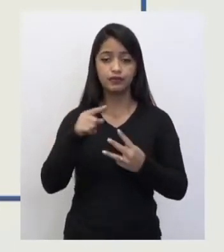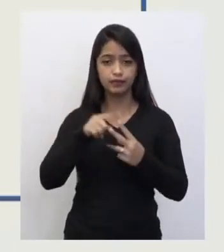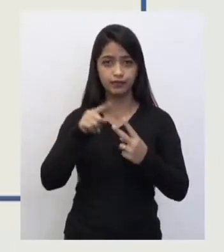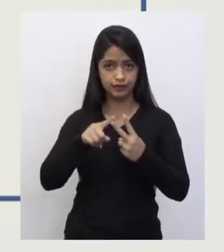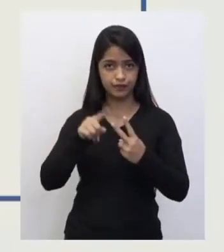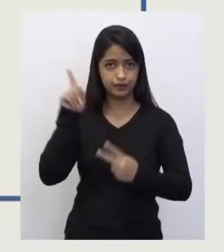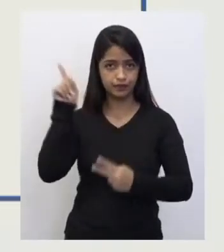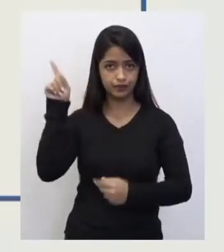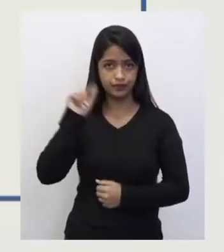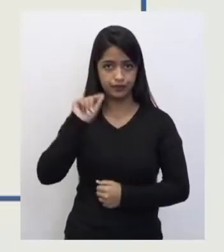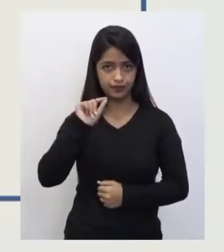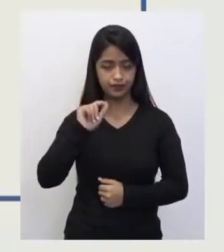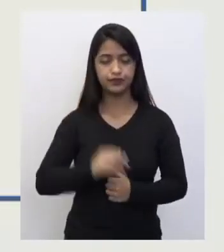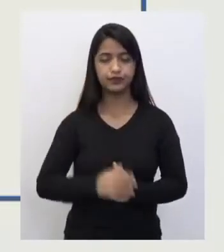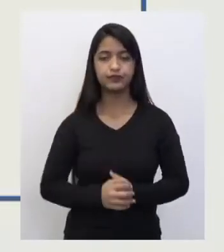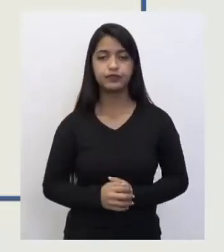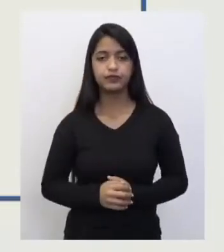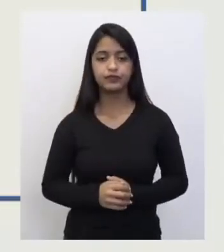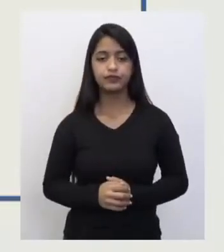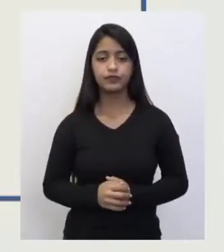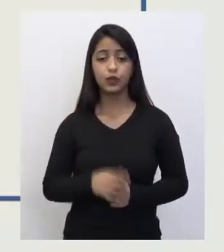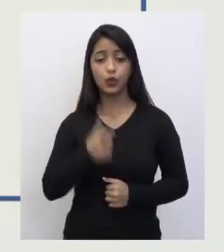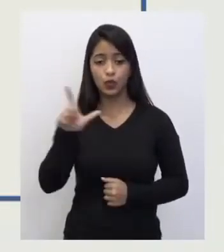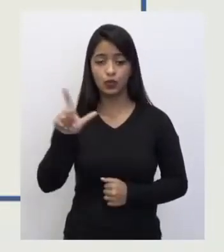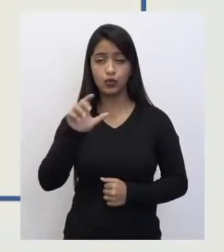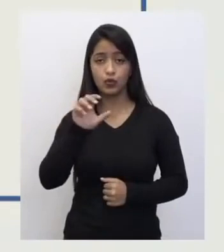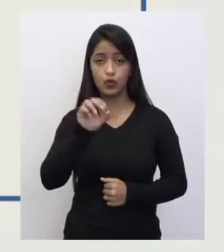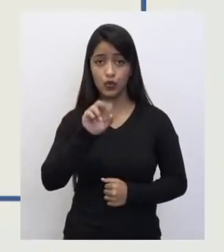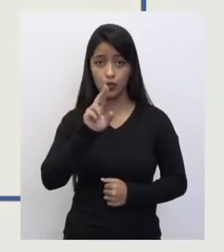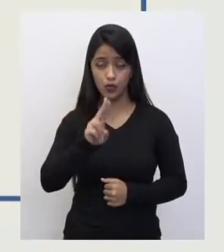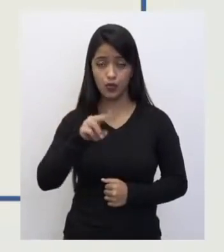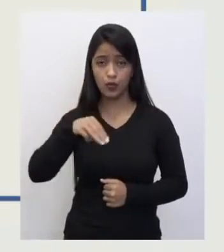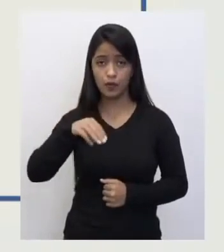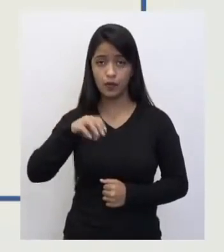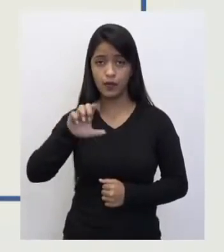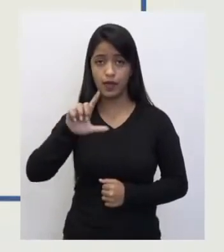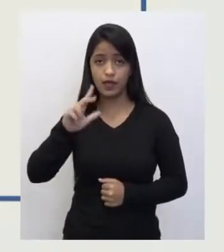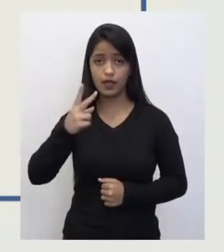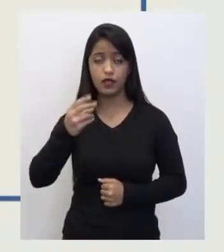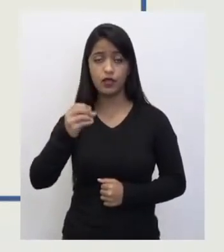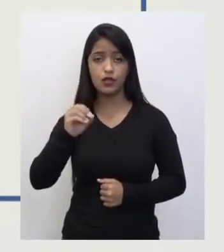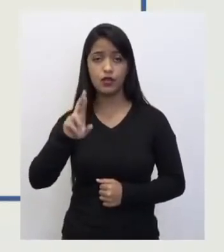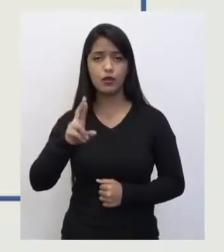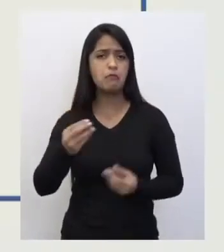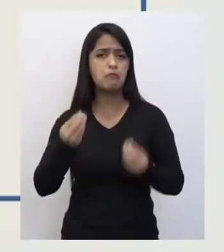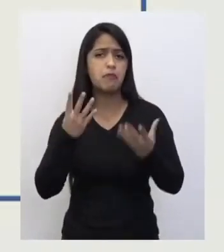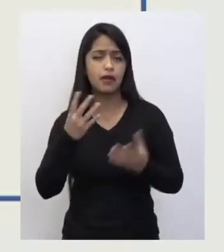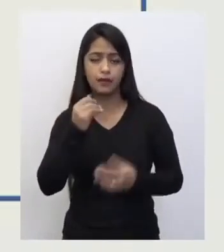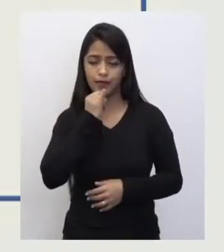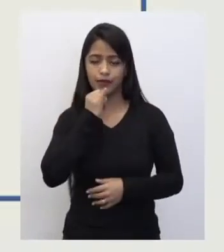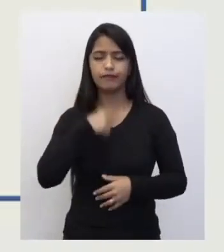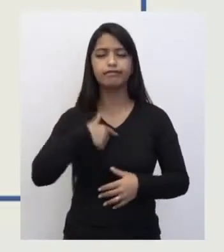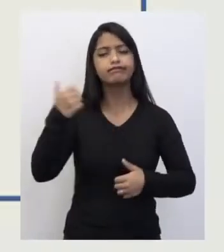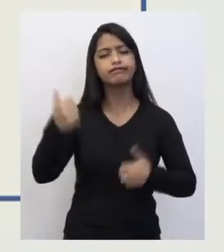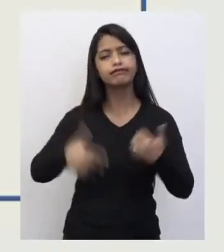que, tá? Esse ou melhor, ele serve quando a gente fala alguma coisa e aí a gente